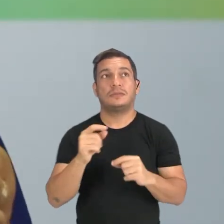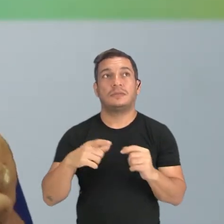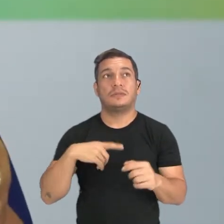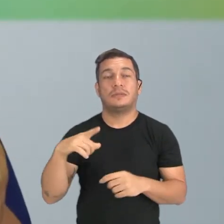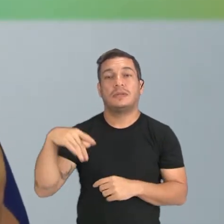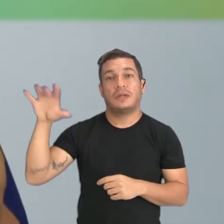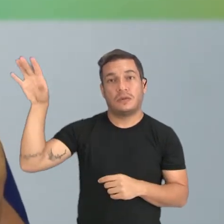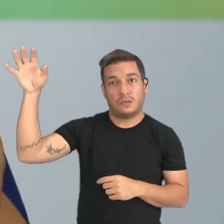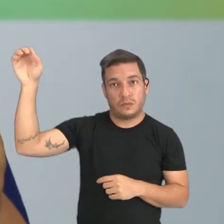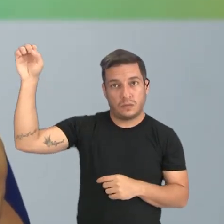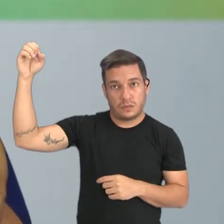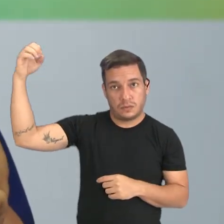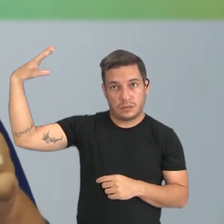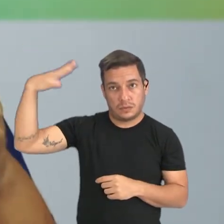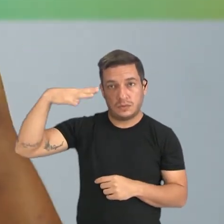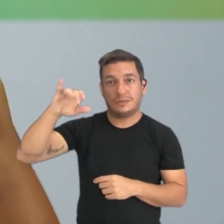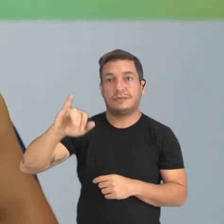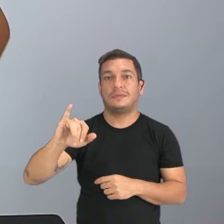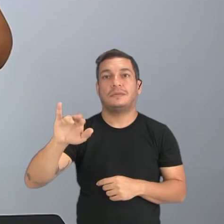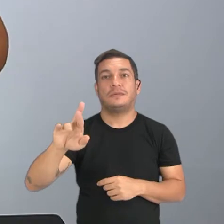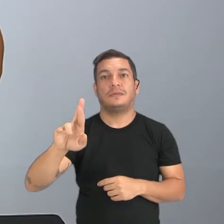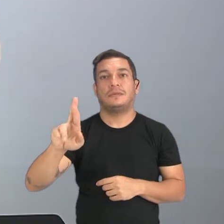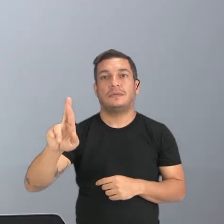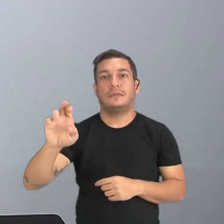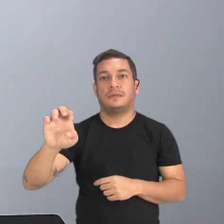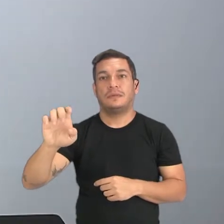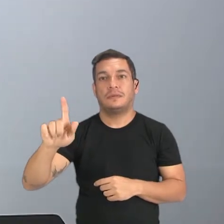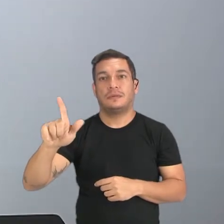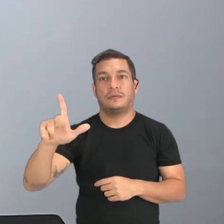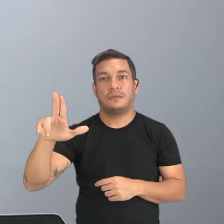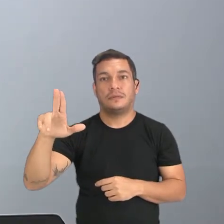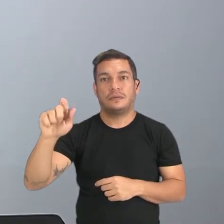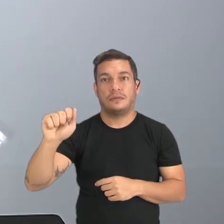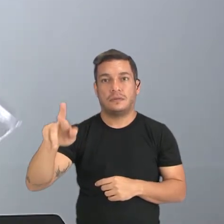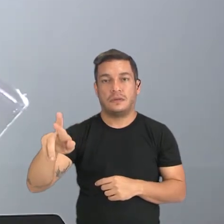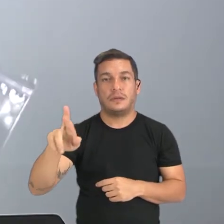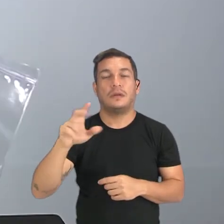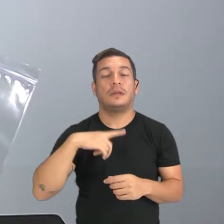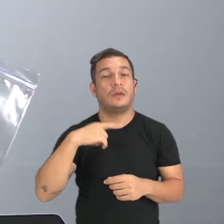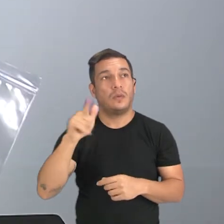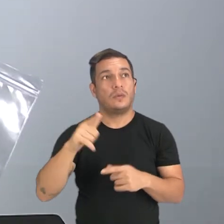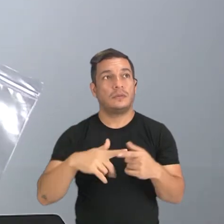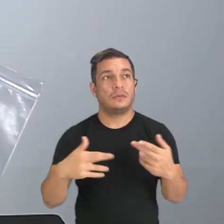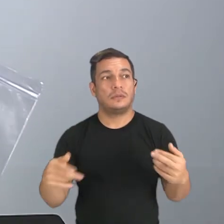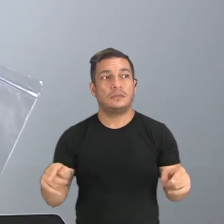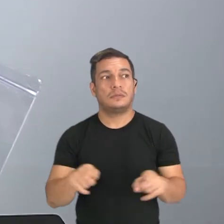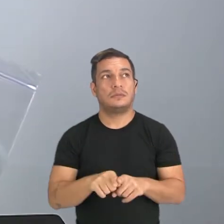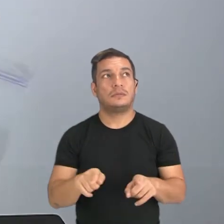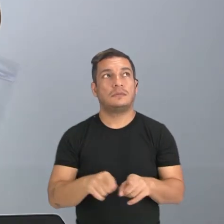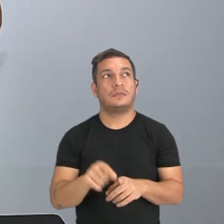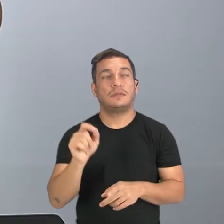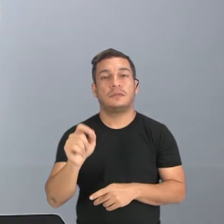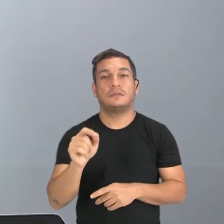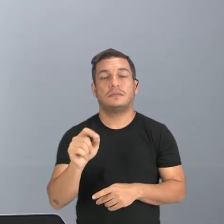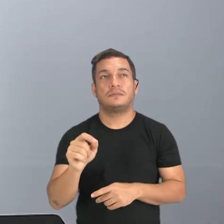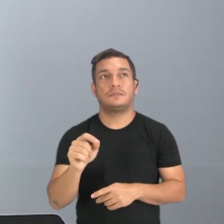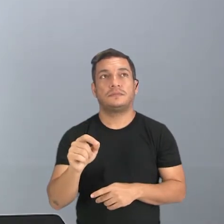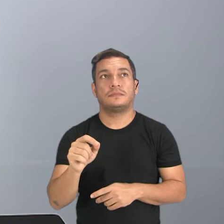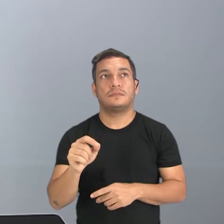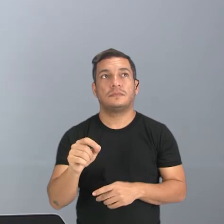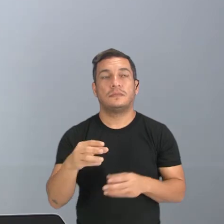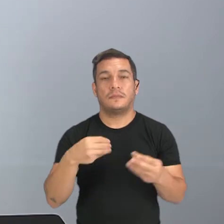irregular, certo? Além disso, a gente tem outro objeto que é o